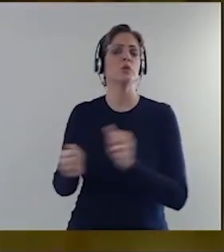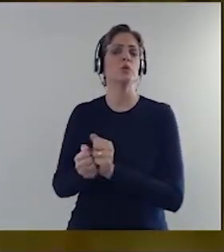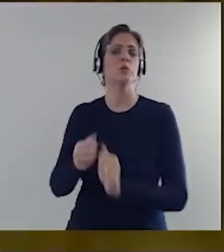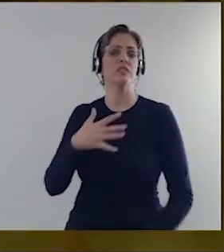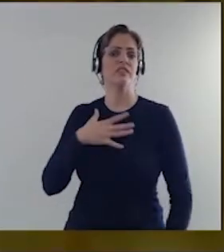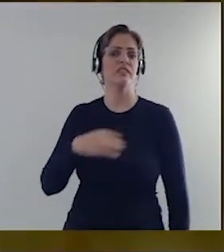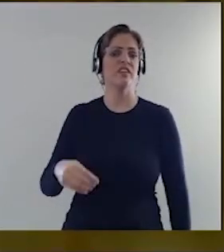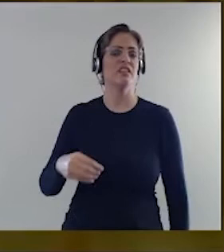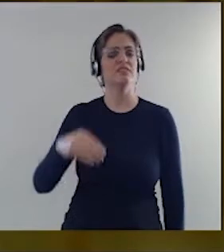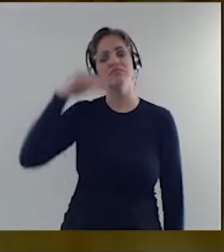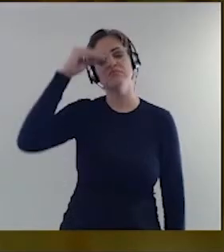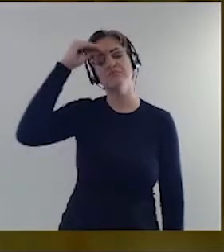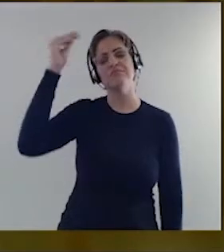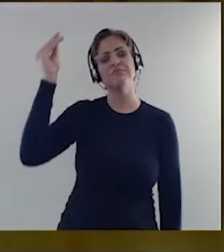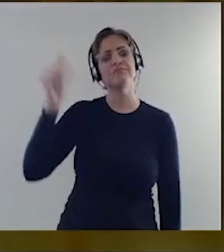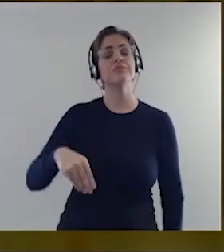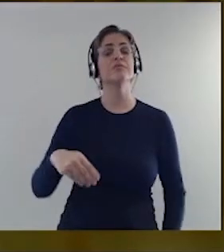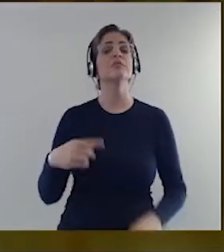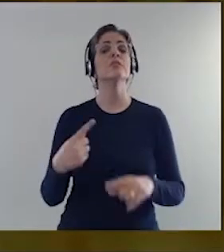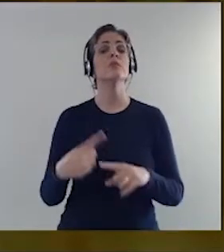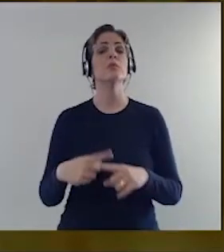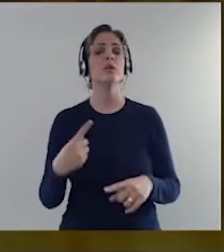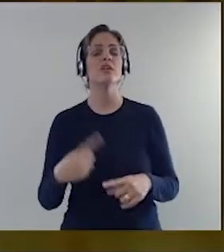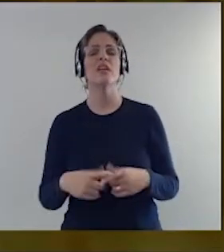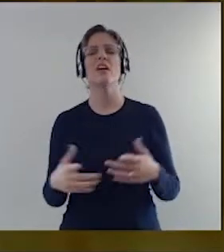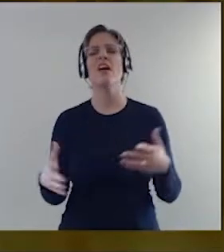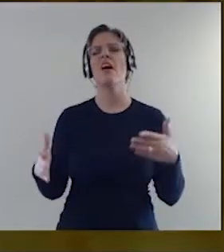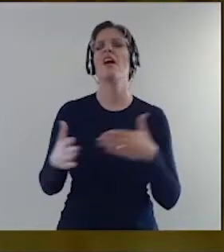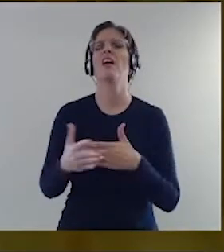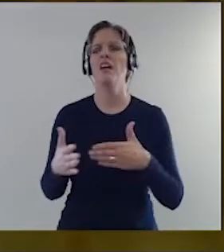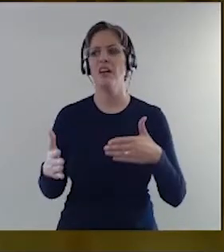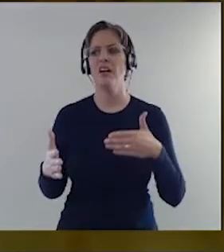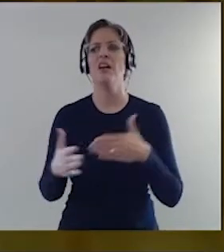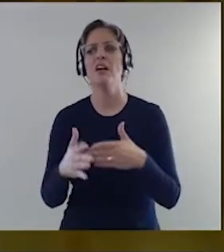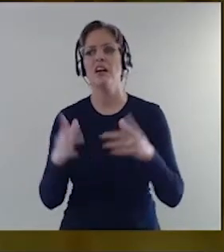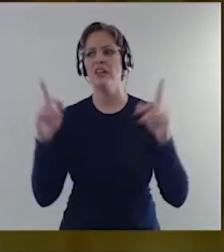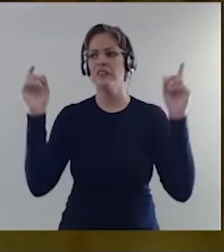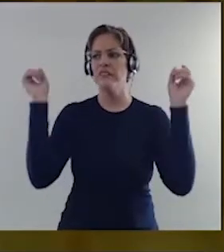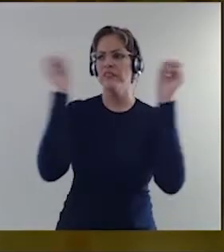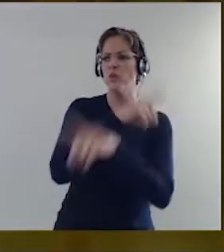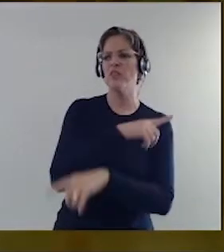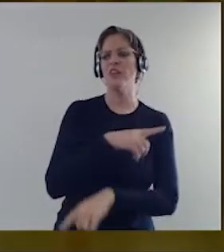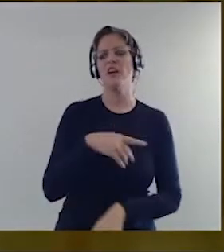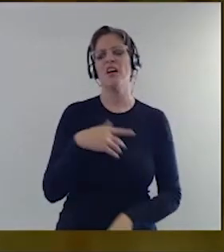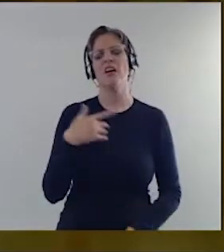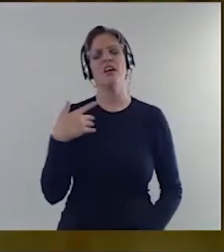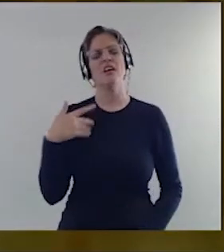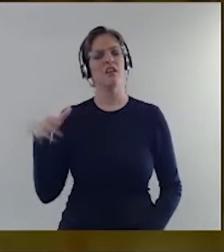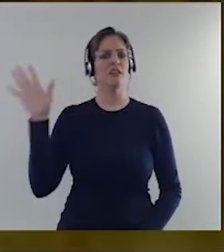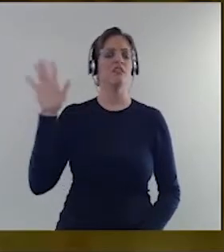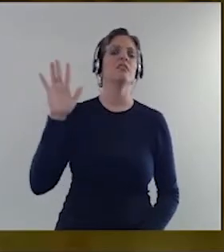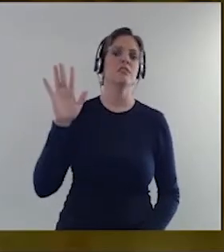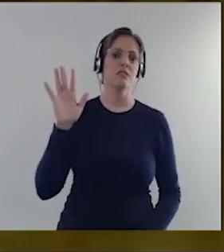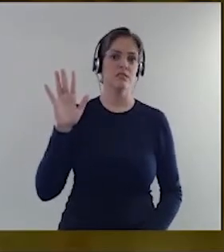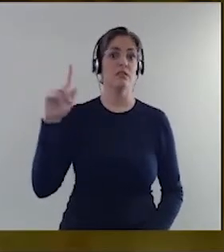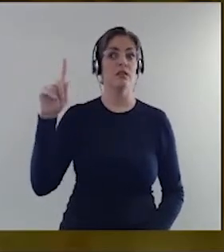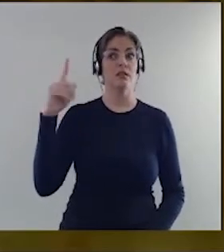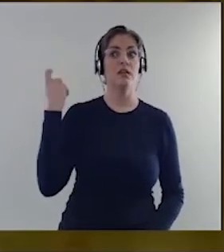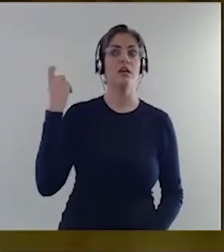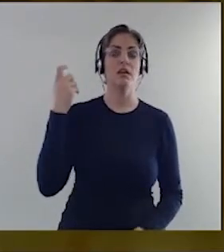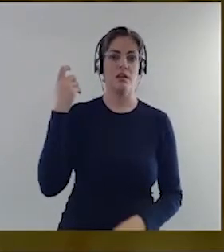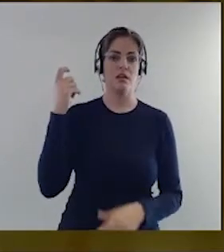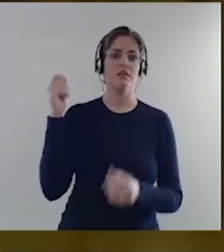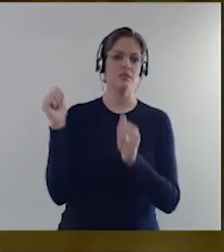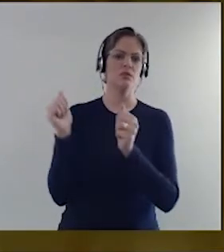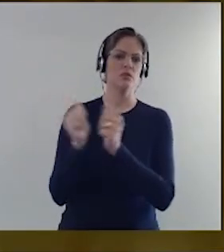os filhos, quando se deparavam com algum tipo de resistência por parte de suas ex-parceiras,